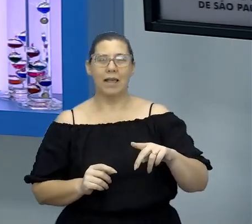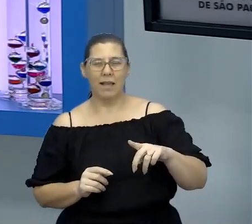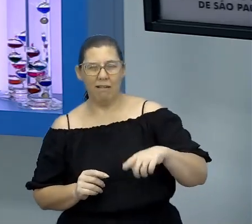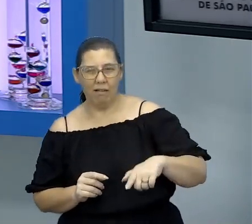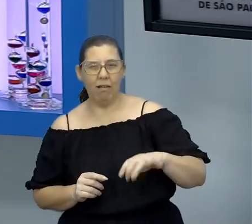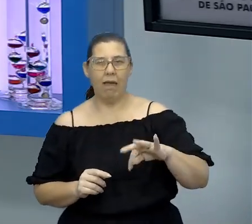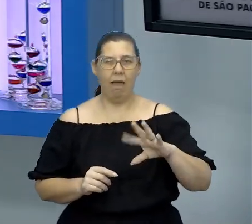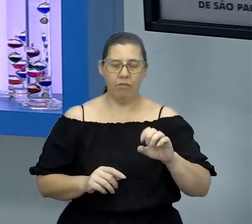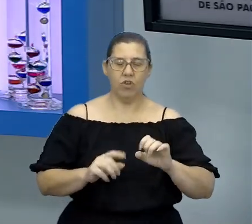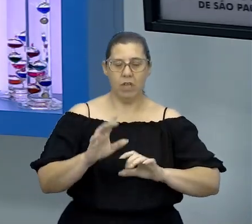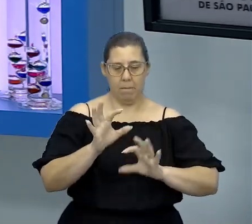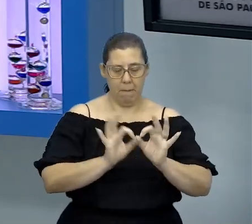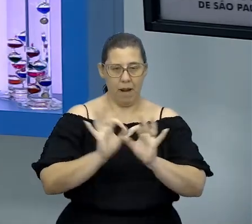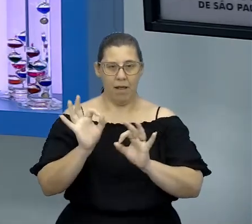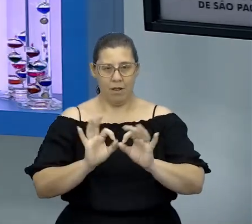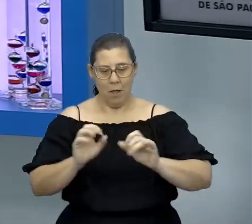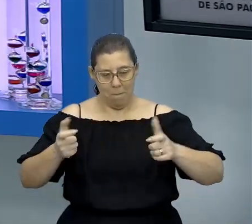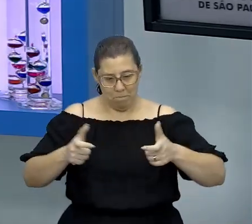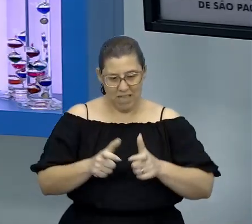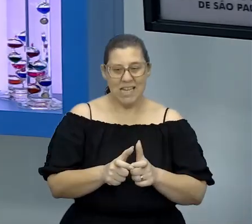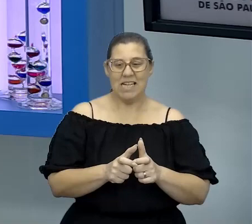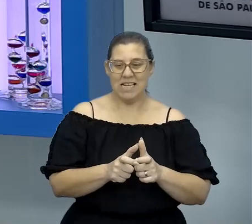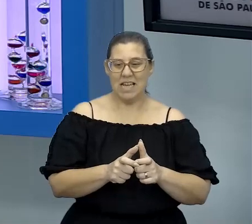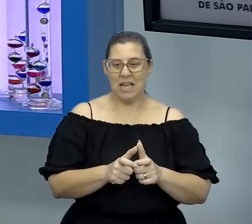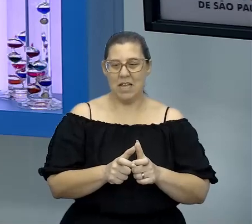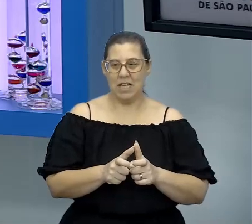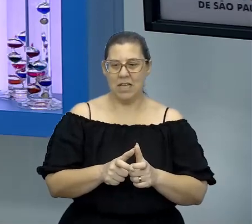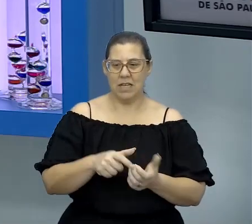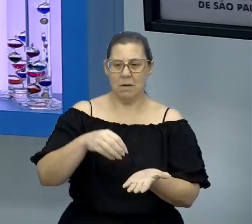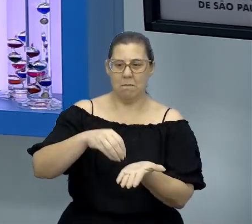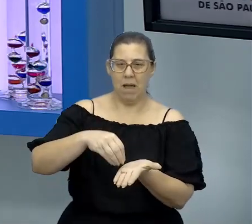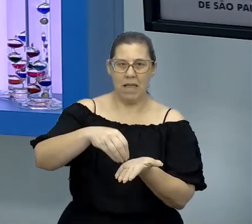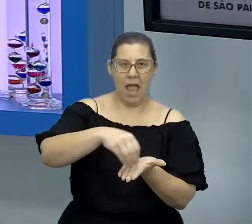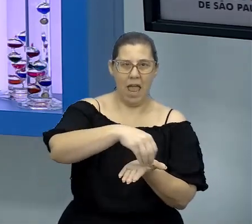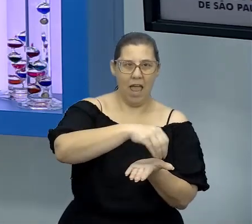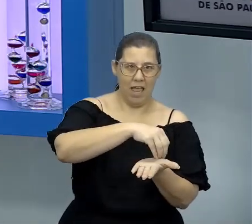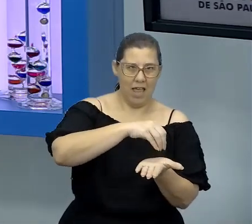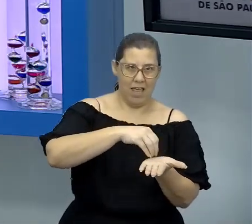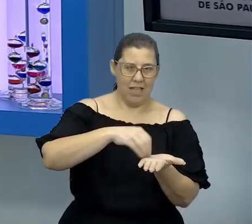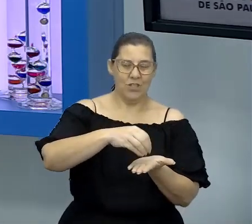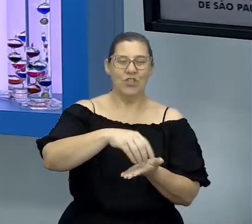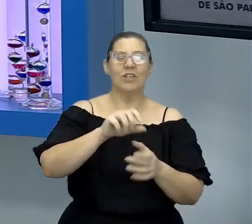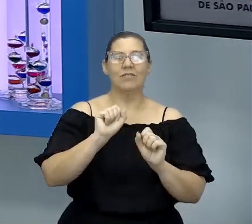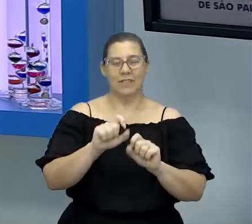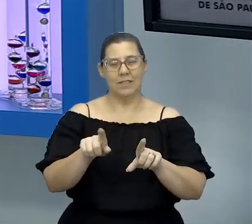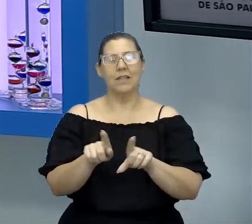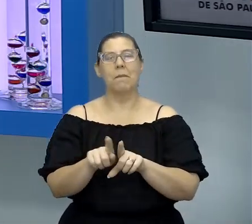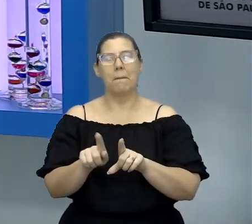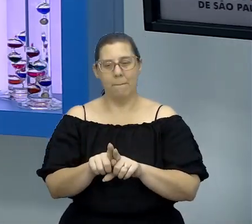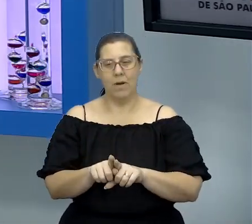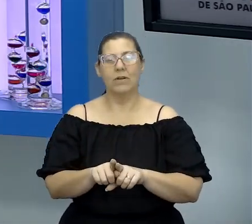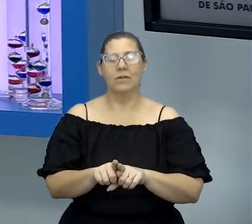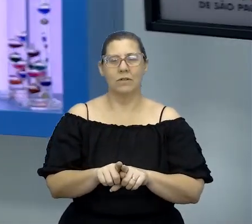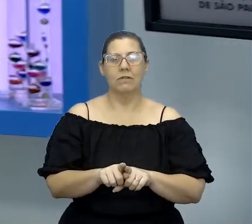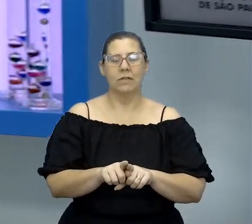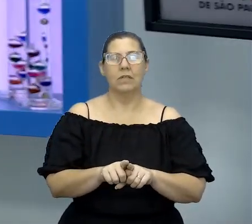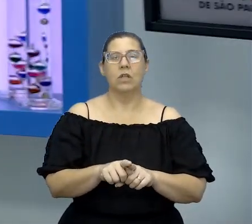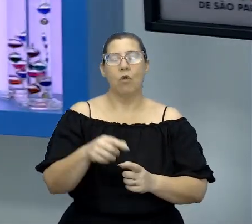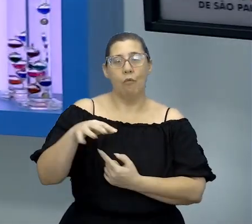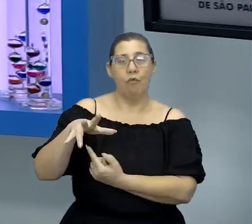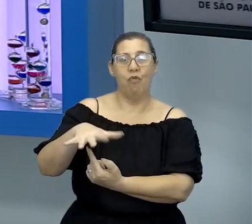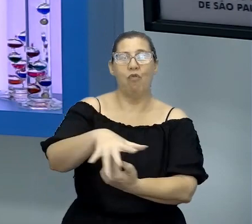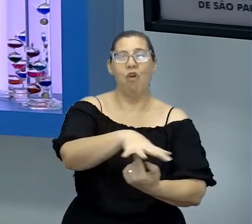que são construções sustentáveis, né? E que vocês podem estar fazendo também um grande feirão, né?